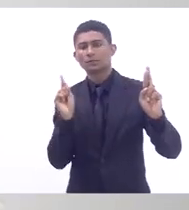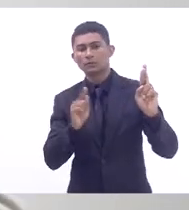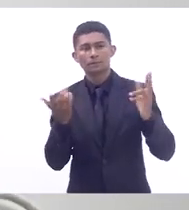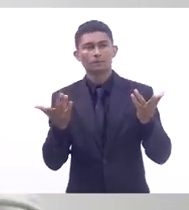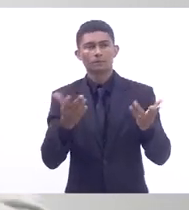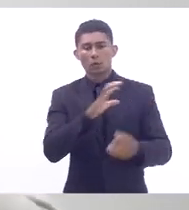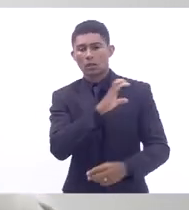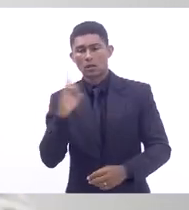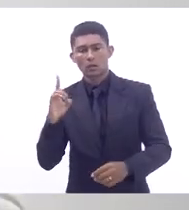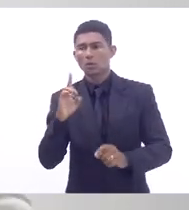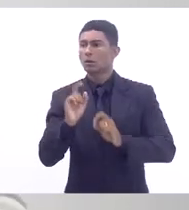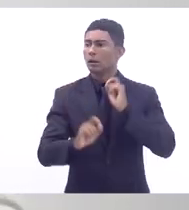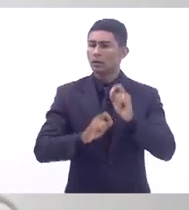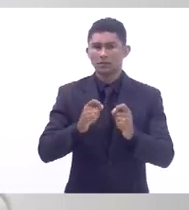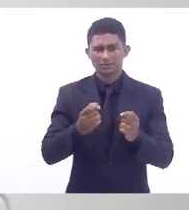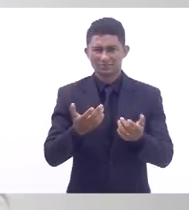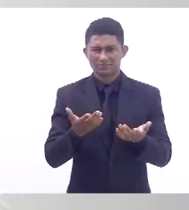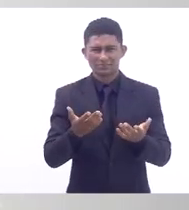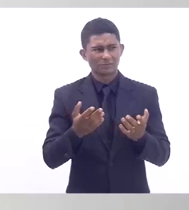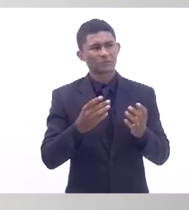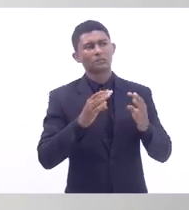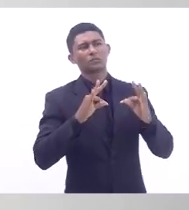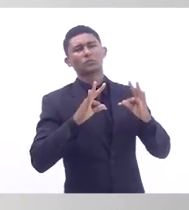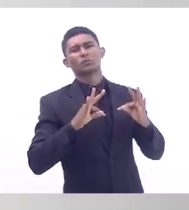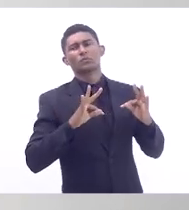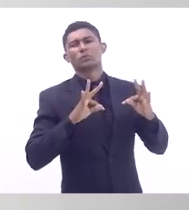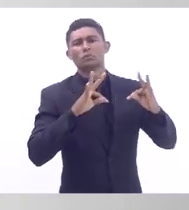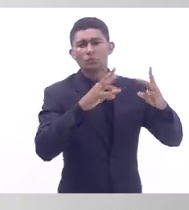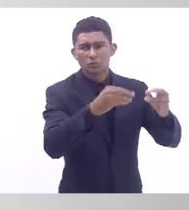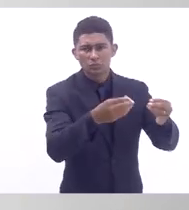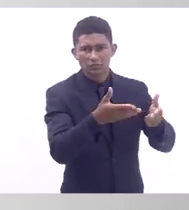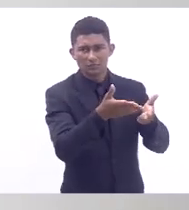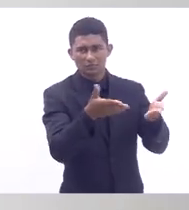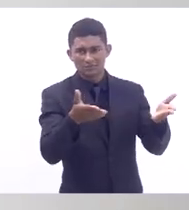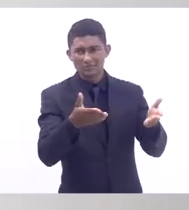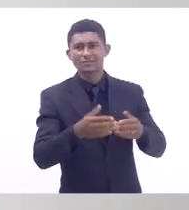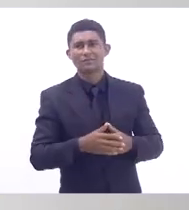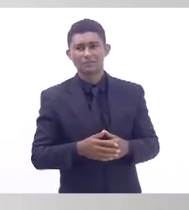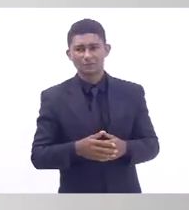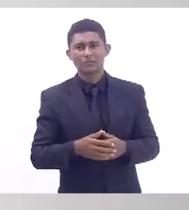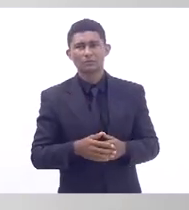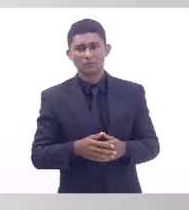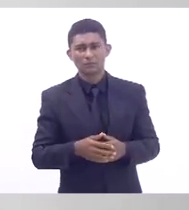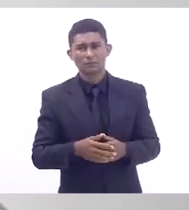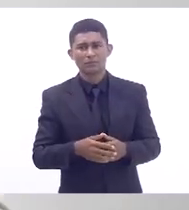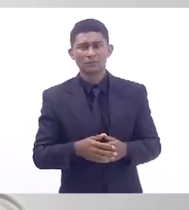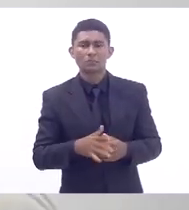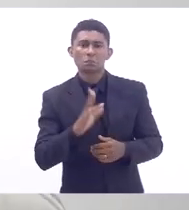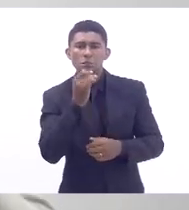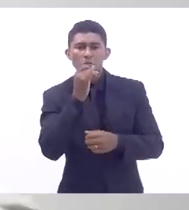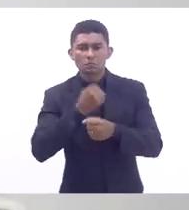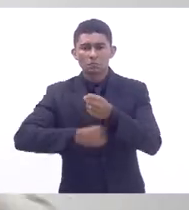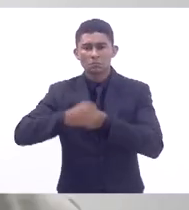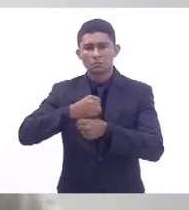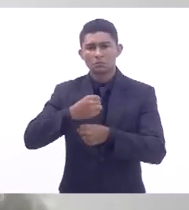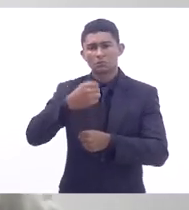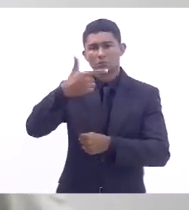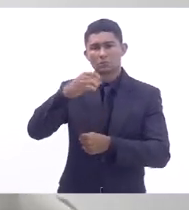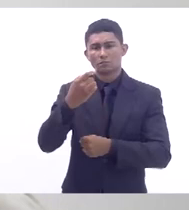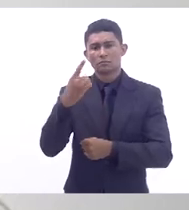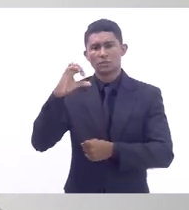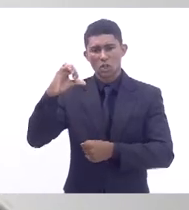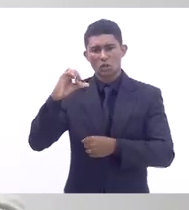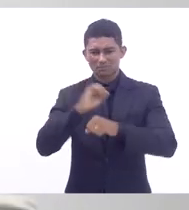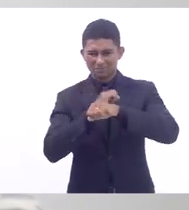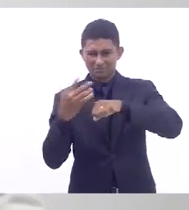coordena o curso tudo isso segue atualizado em anos por exemplo 2019 antes da